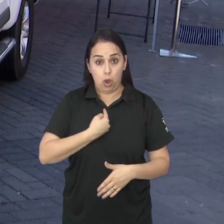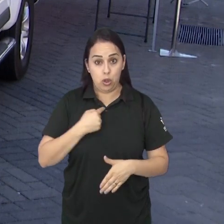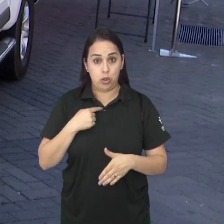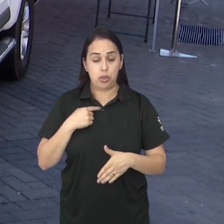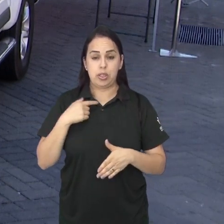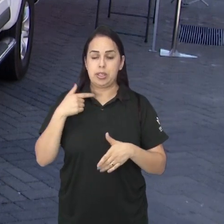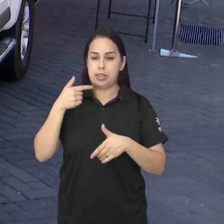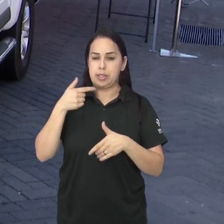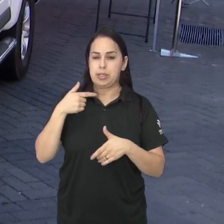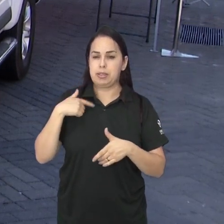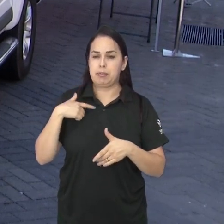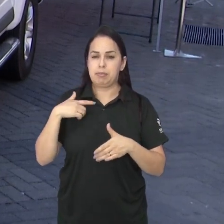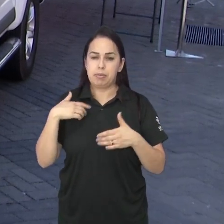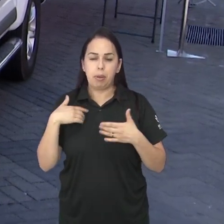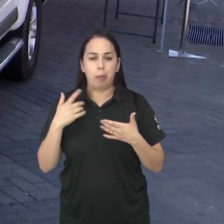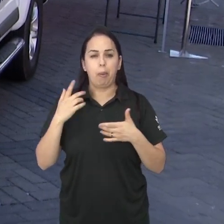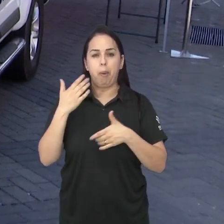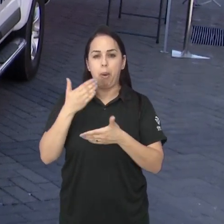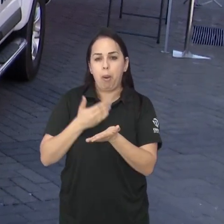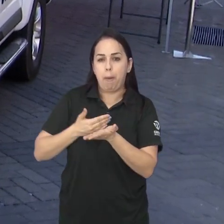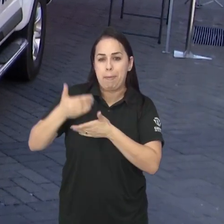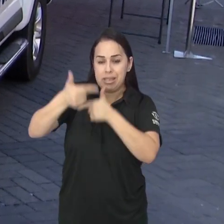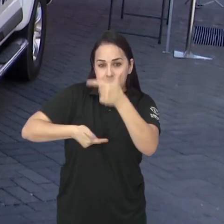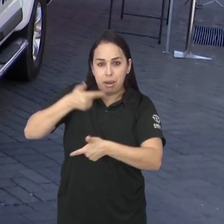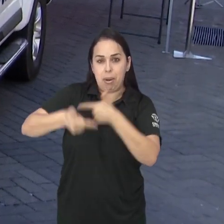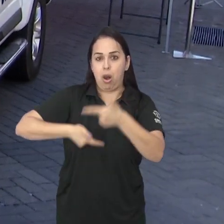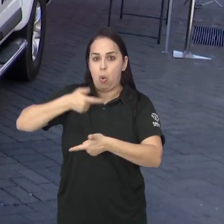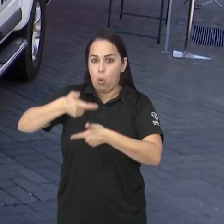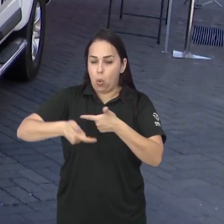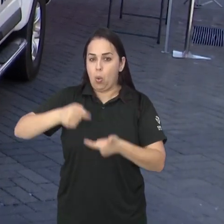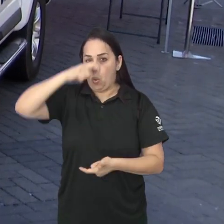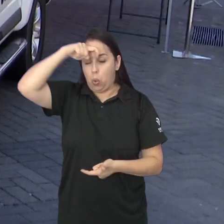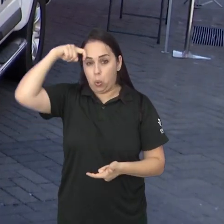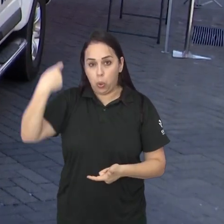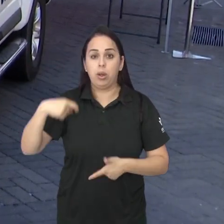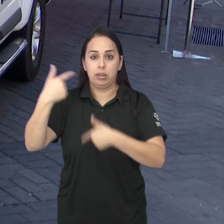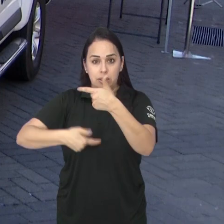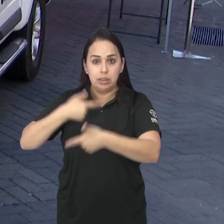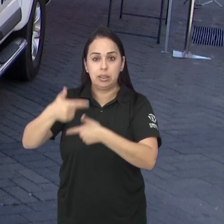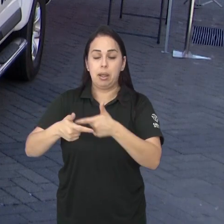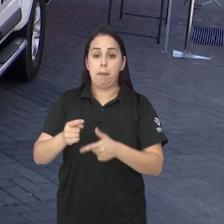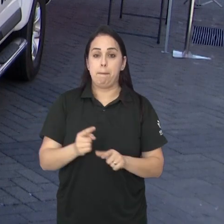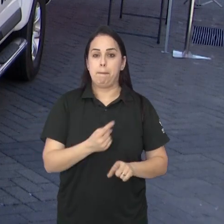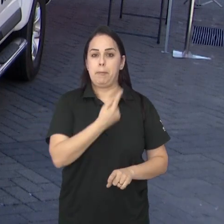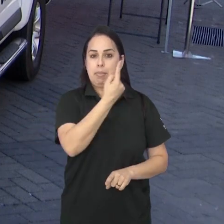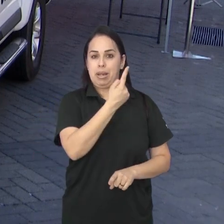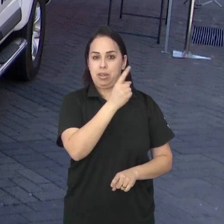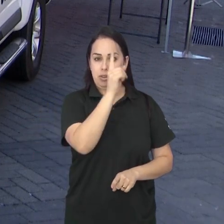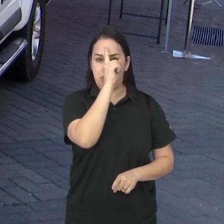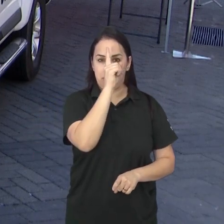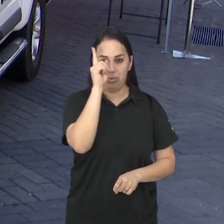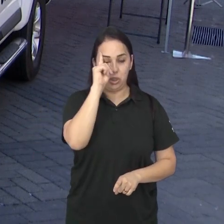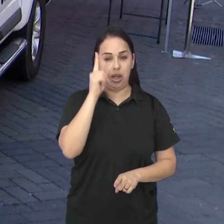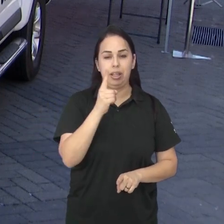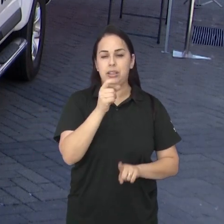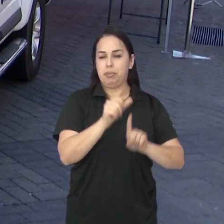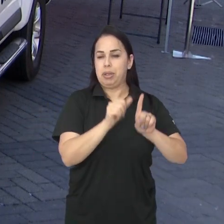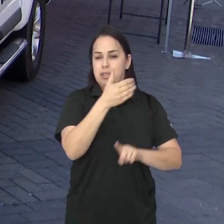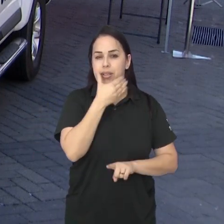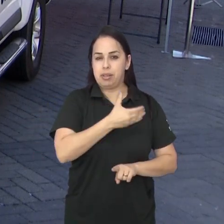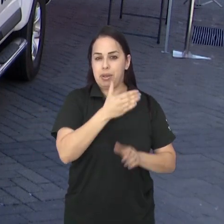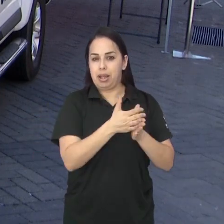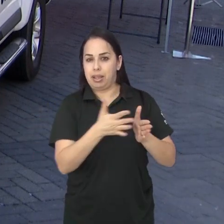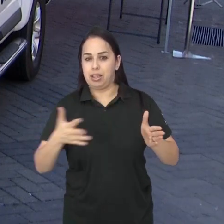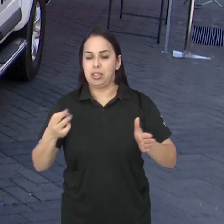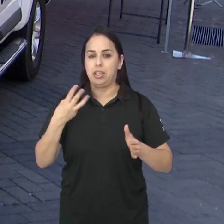Defesa Civil, né, começa a intensificar mais o trabalho voltado às chuvas, 1º de dezembro a 31 de março. E